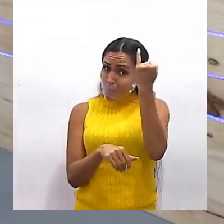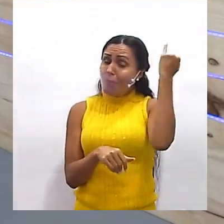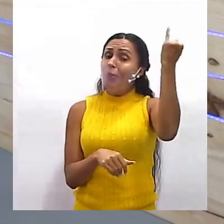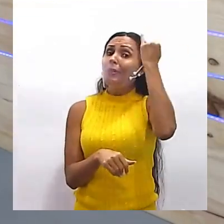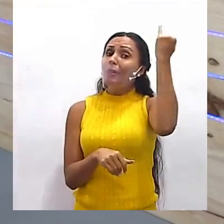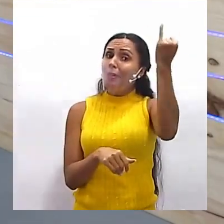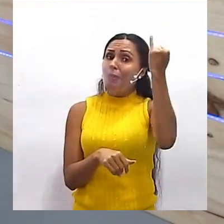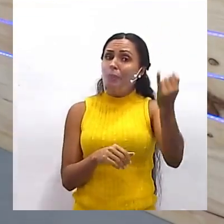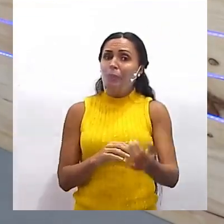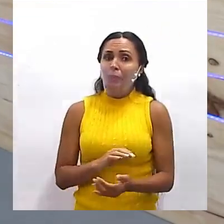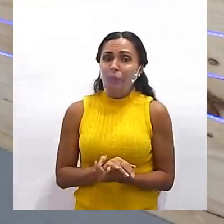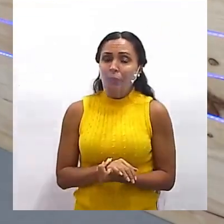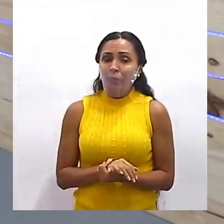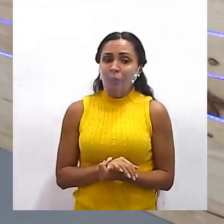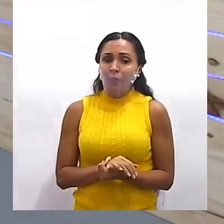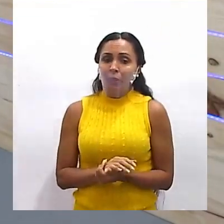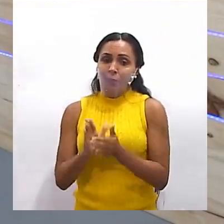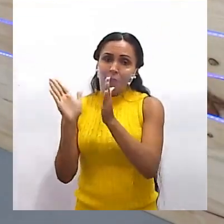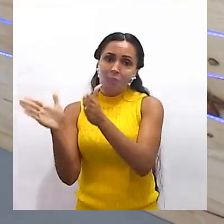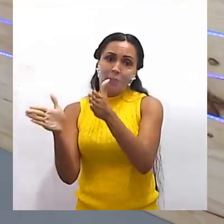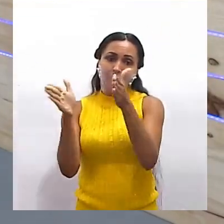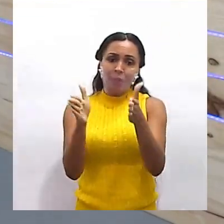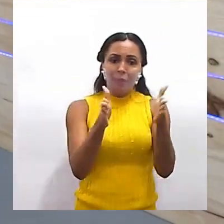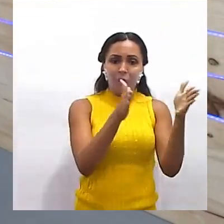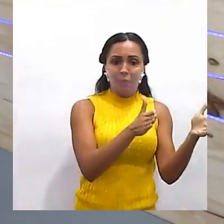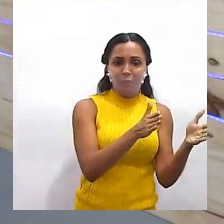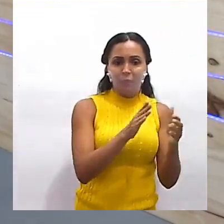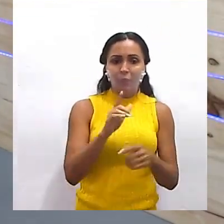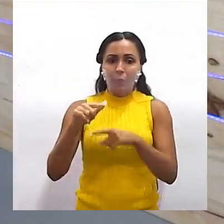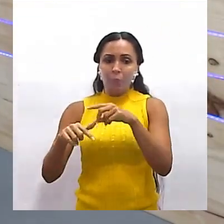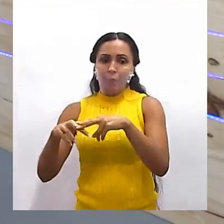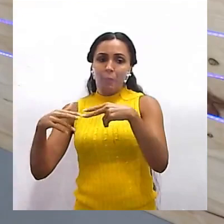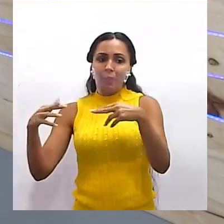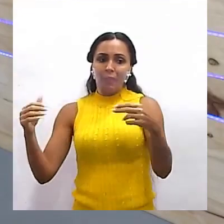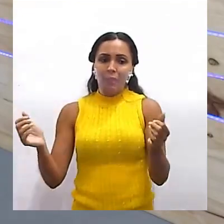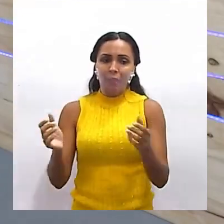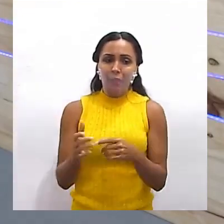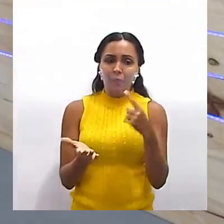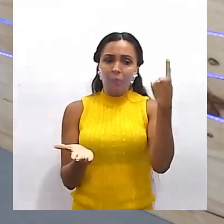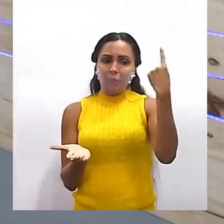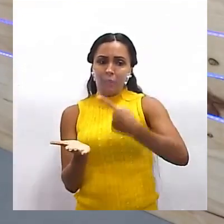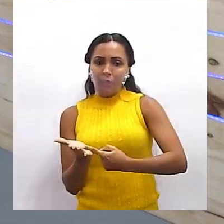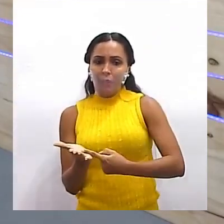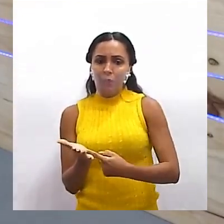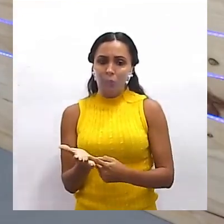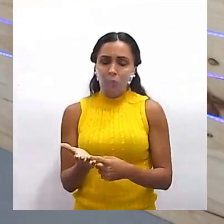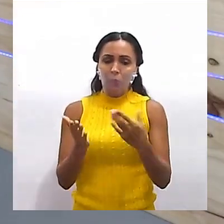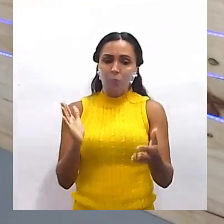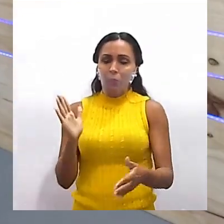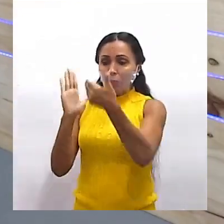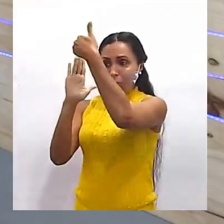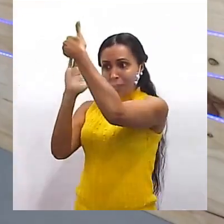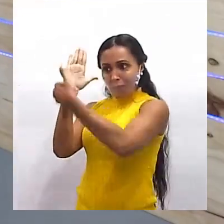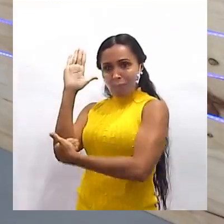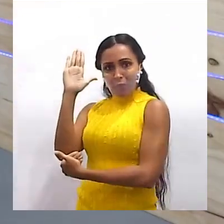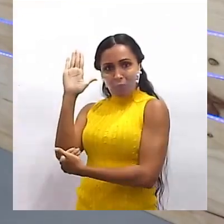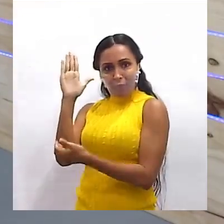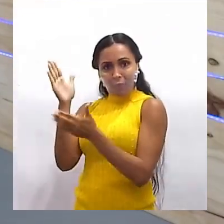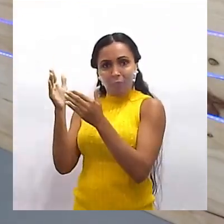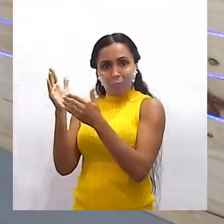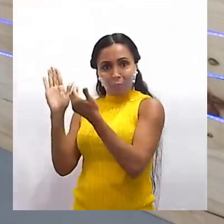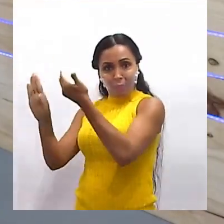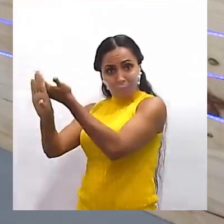entendeu? Separação, coleta dos materiais no estoque de acordo com o pick list, lista de separação, né? Ou seja,